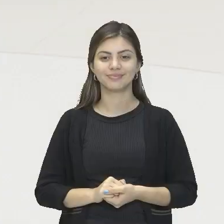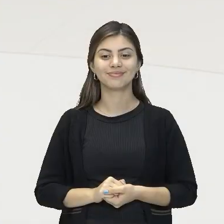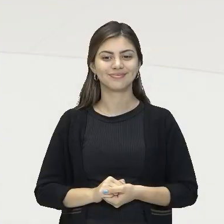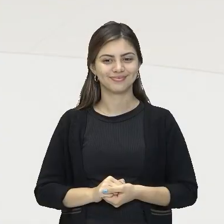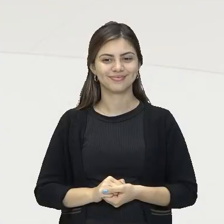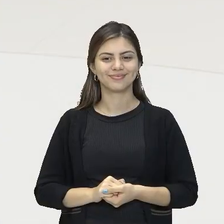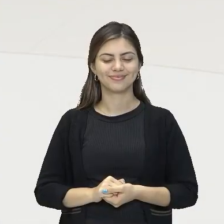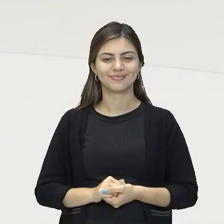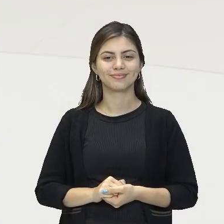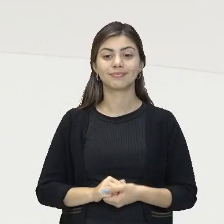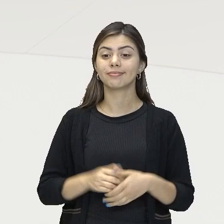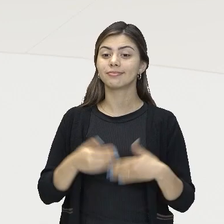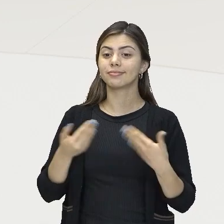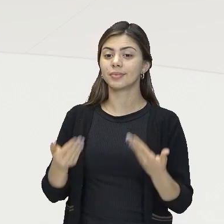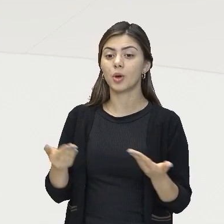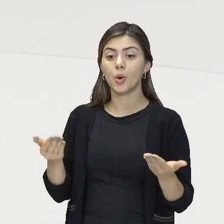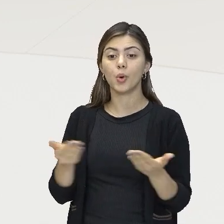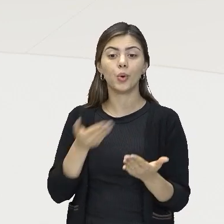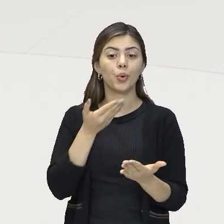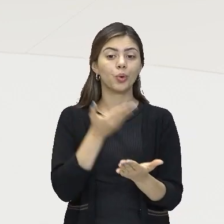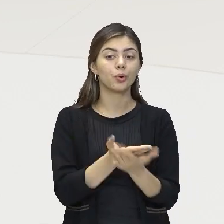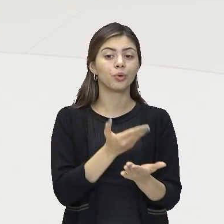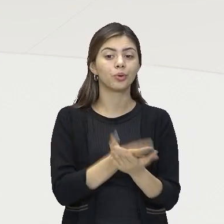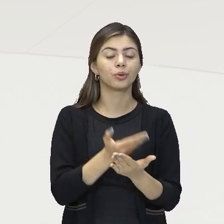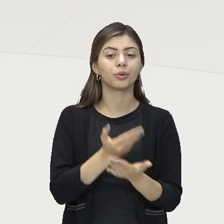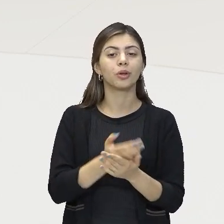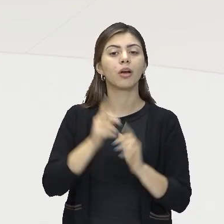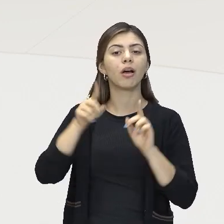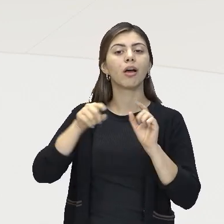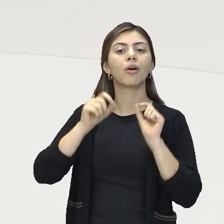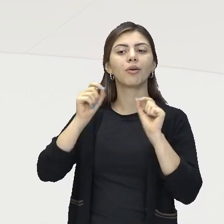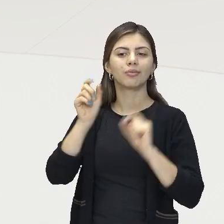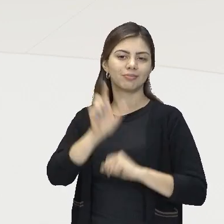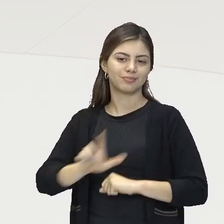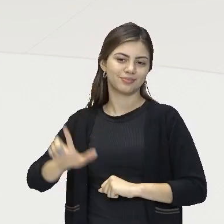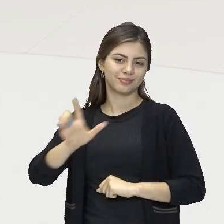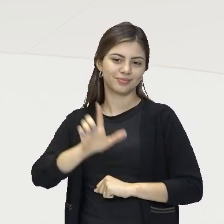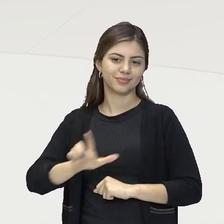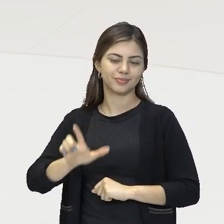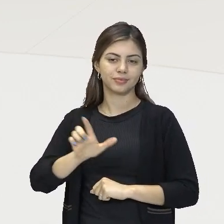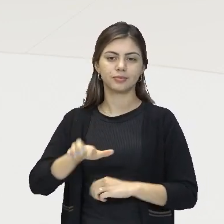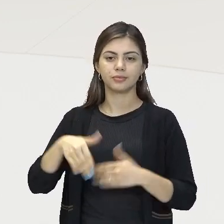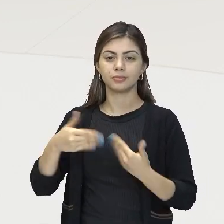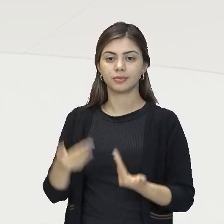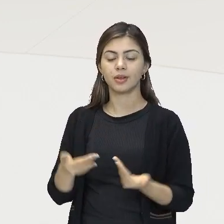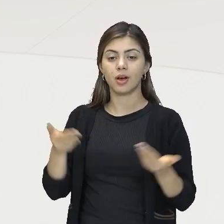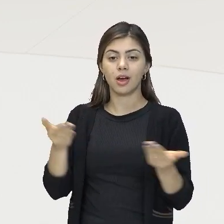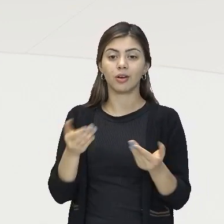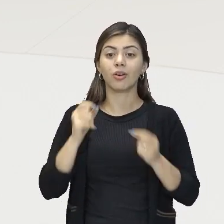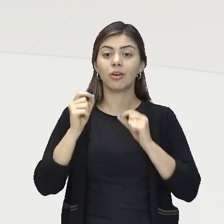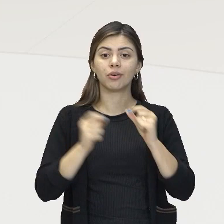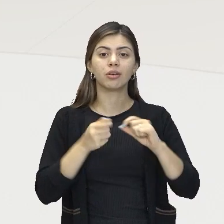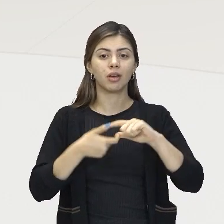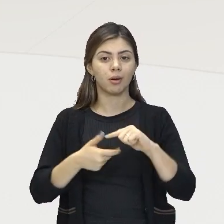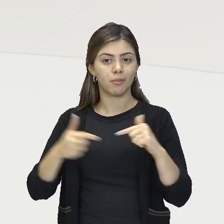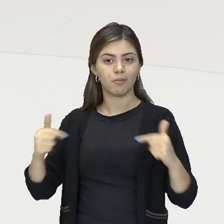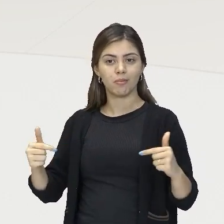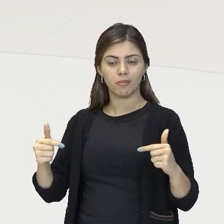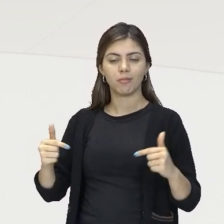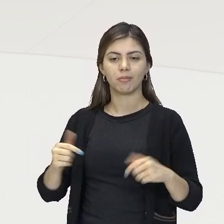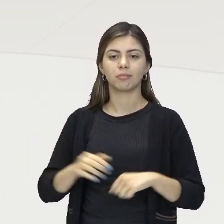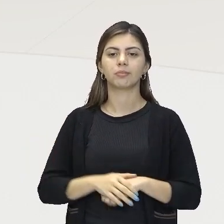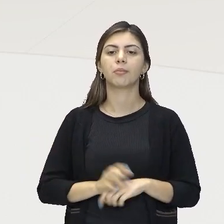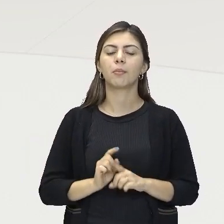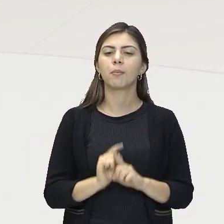Muito bem, nossa aula é sobre literatura. Vamos falar do modernismo. Mas antes,